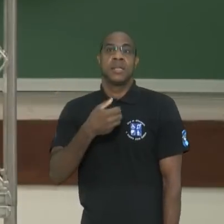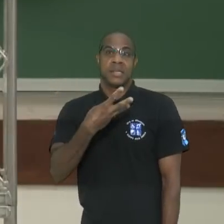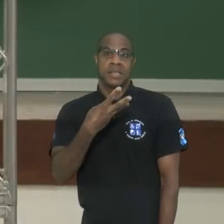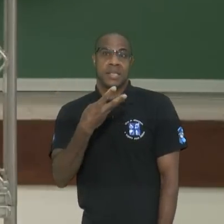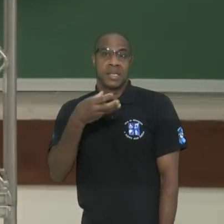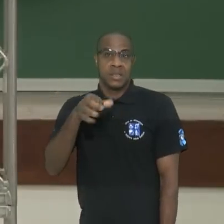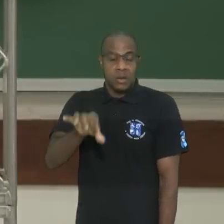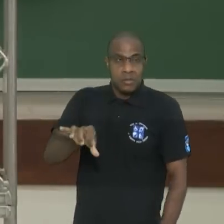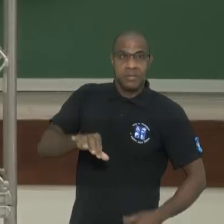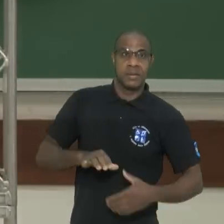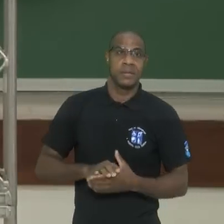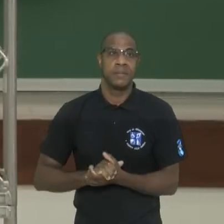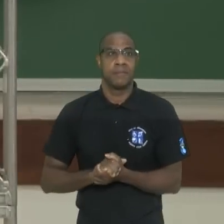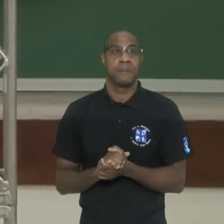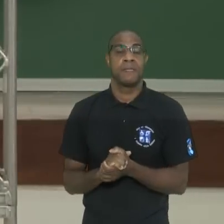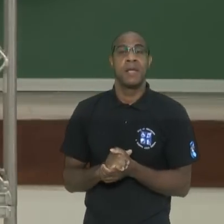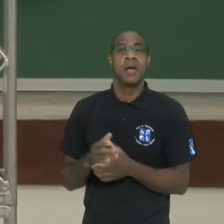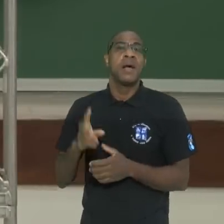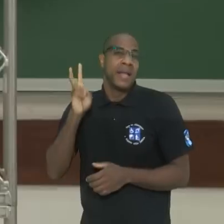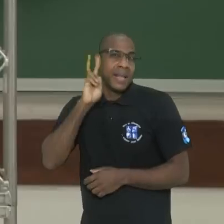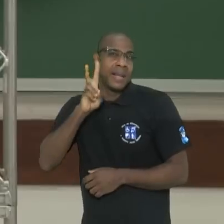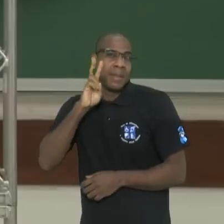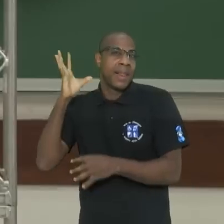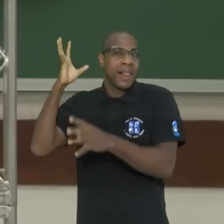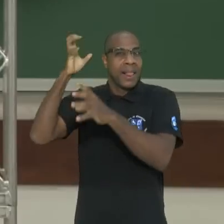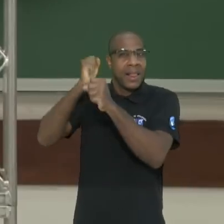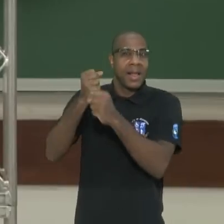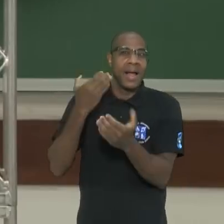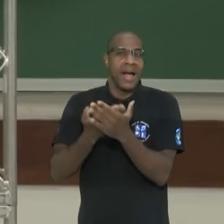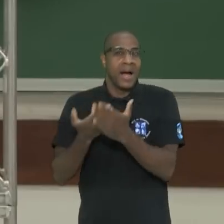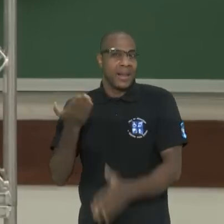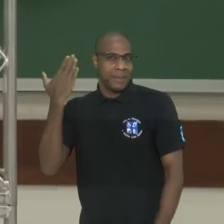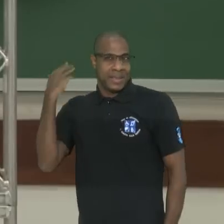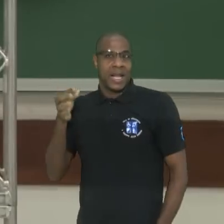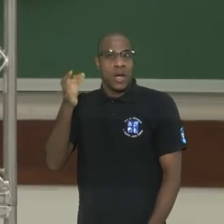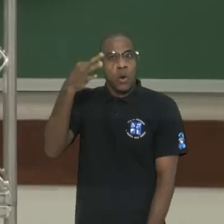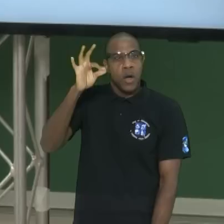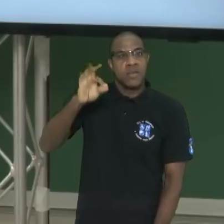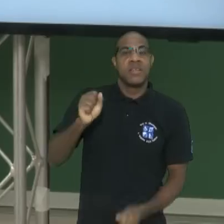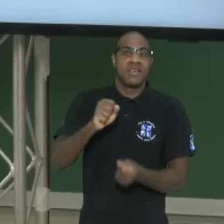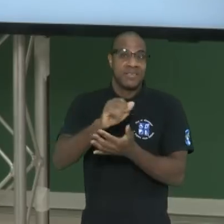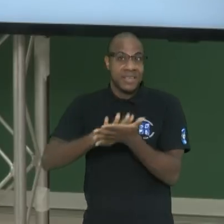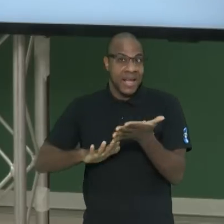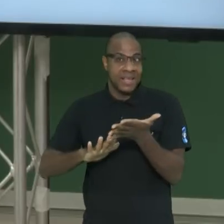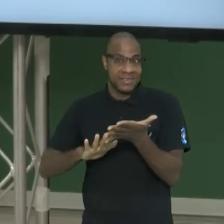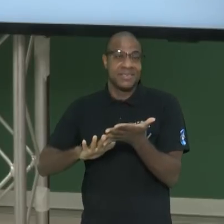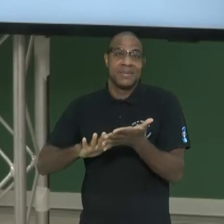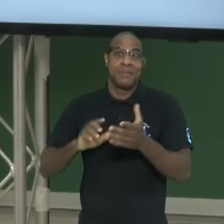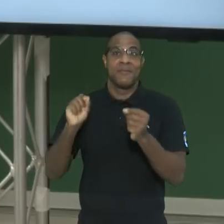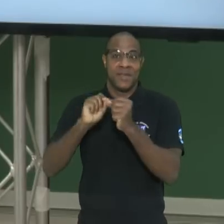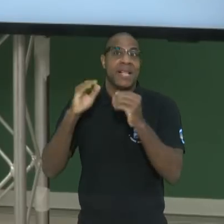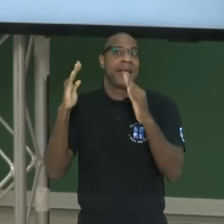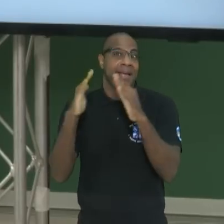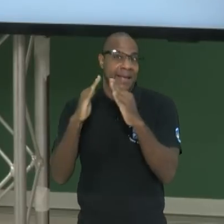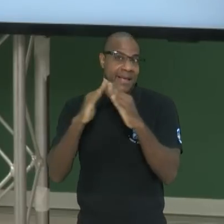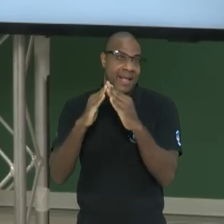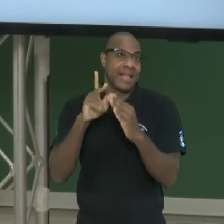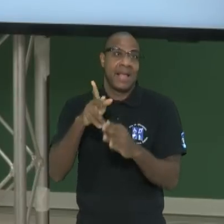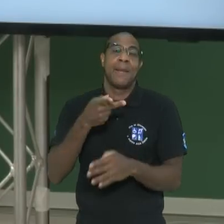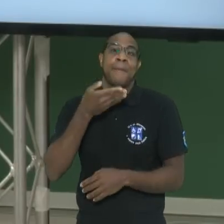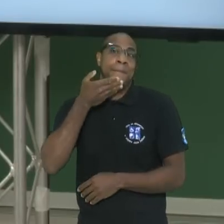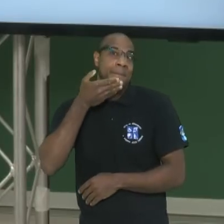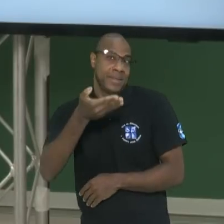vamos começar retomando a aula passada, corrigindo a nossa atividade de casa. Eu havia pedido que vocês